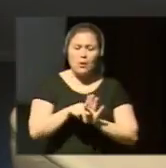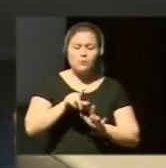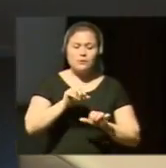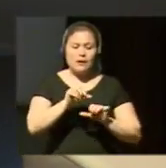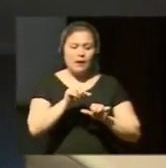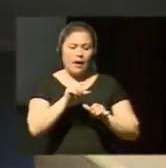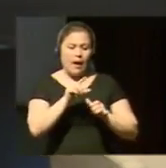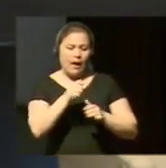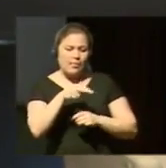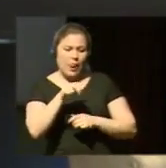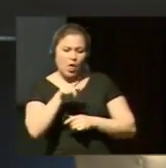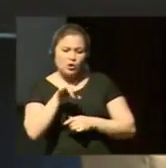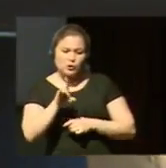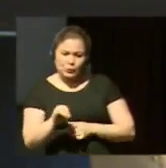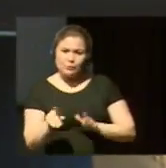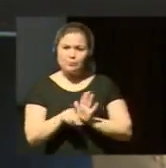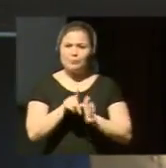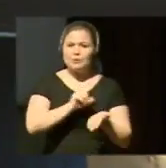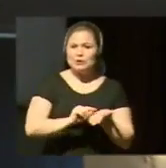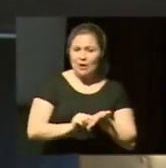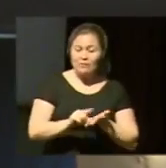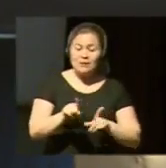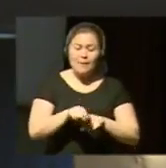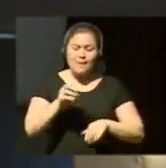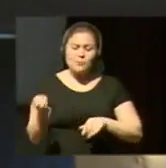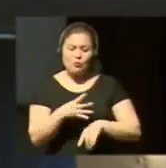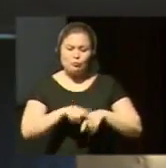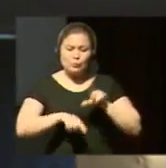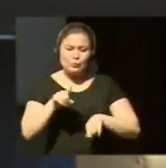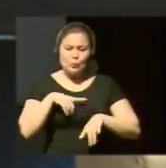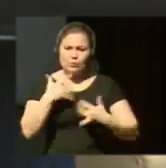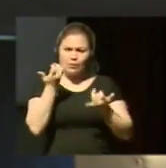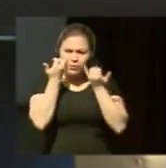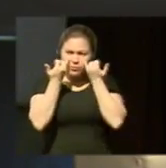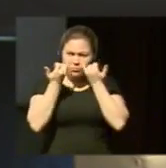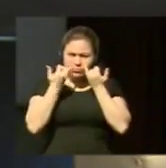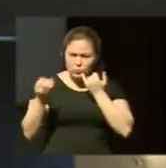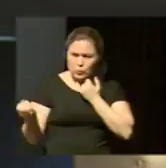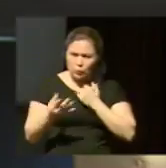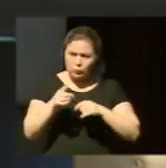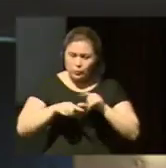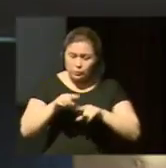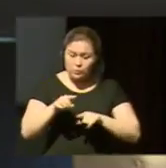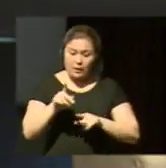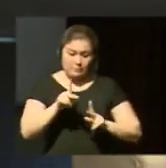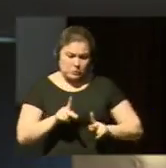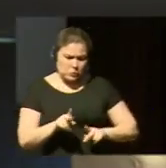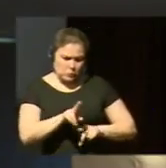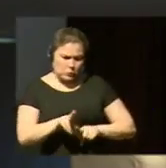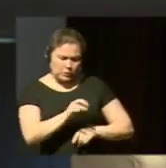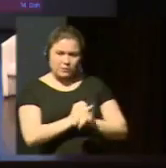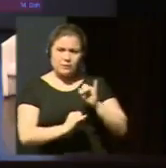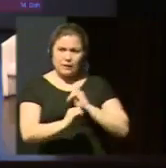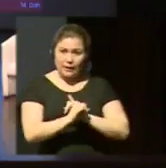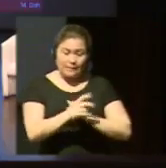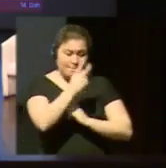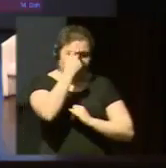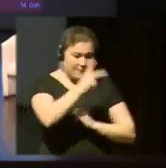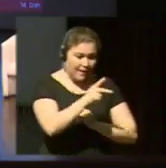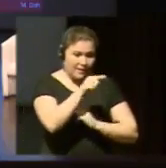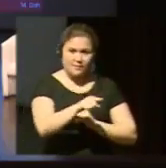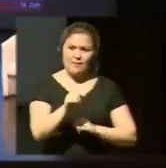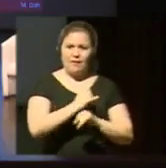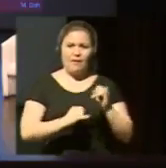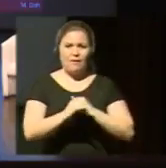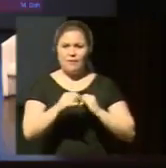digital. A mesma se aplica a novos produtos. Quando eu quero mais informações sobre novos produtos, as pessoas que utilizam a internet, para eles a internet